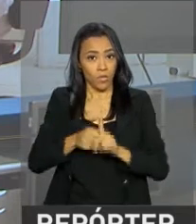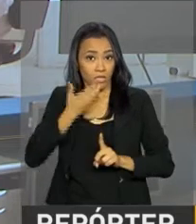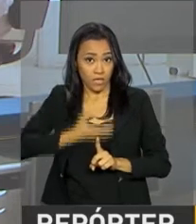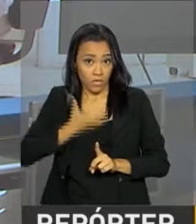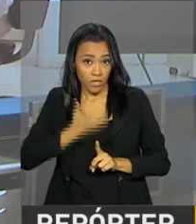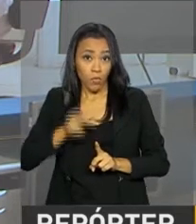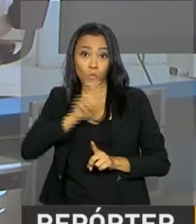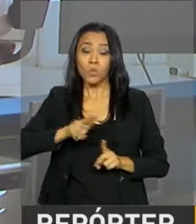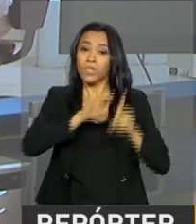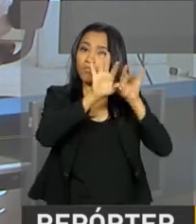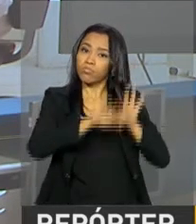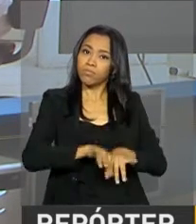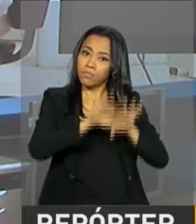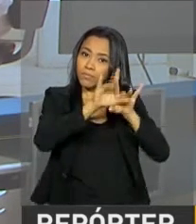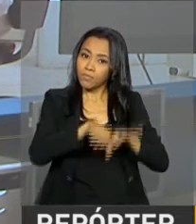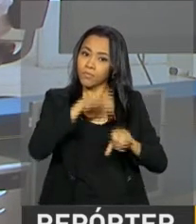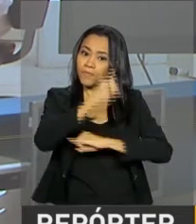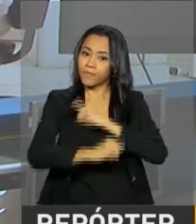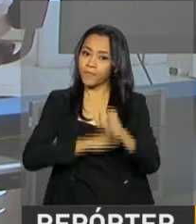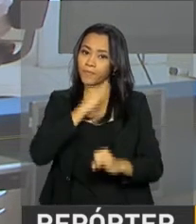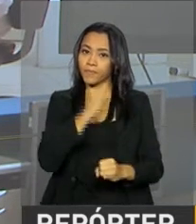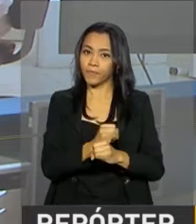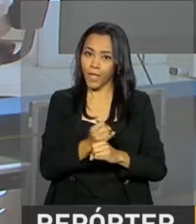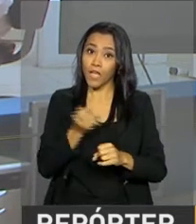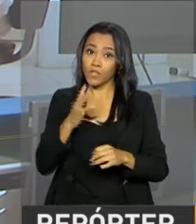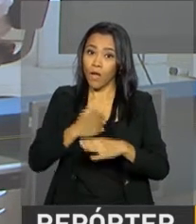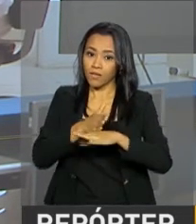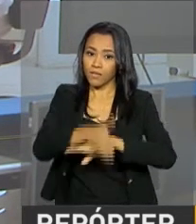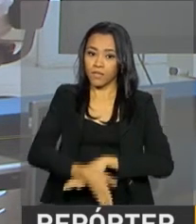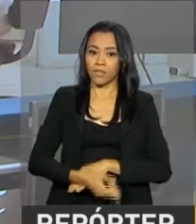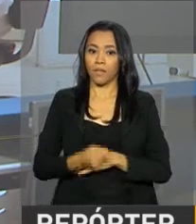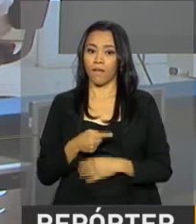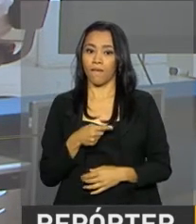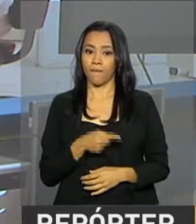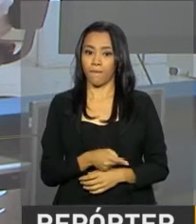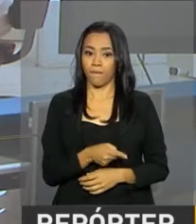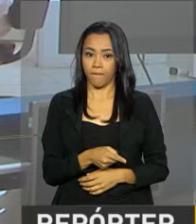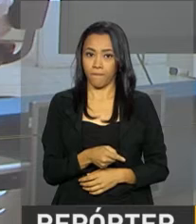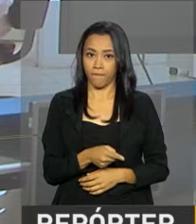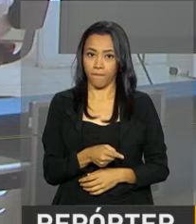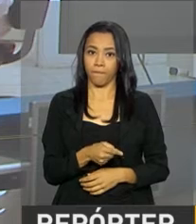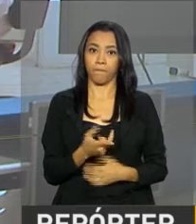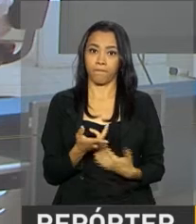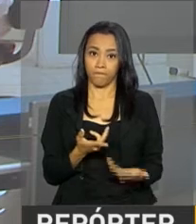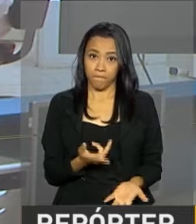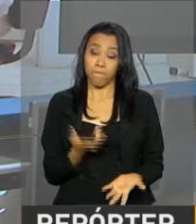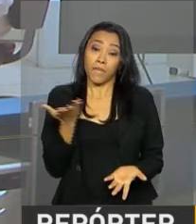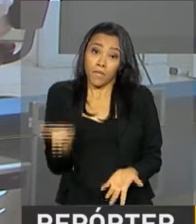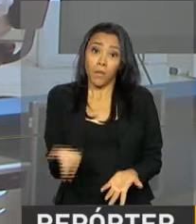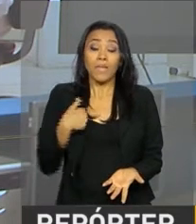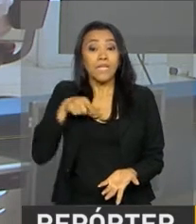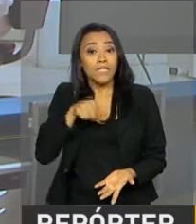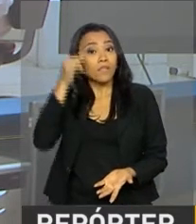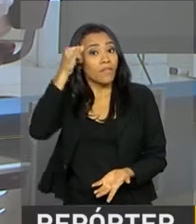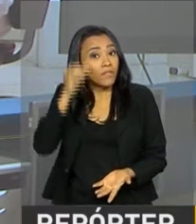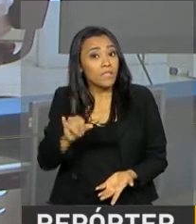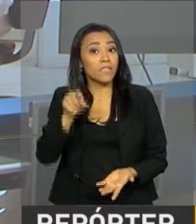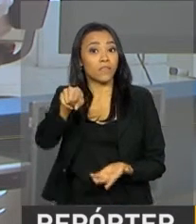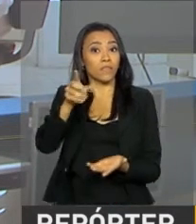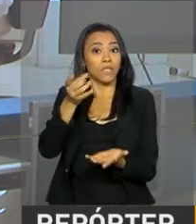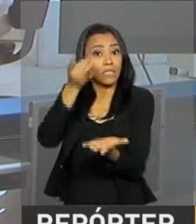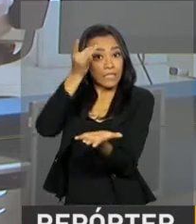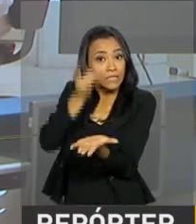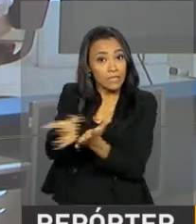formulário eletrônico disponível na página da receita federal na internet a medida evita a exclusão